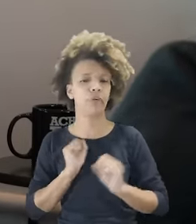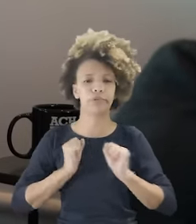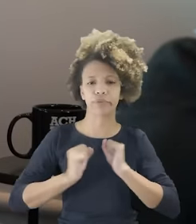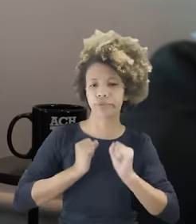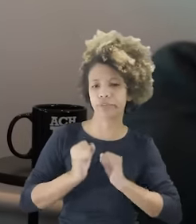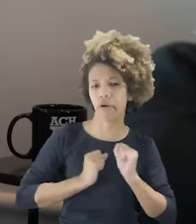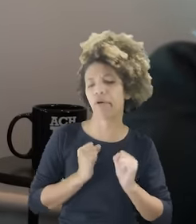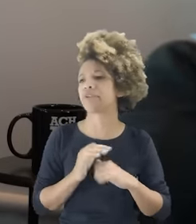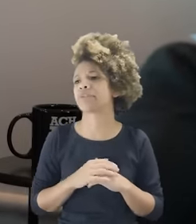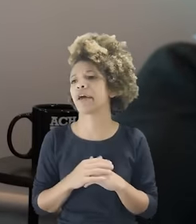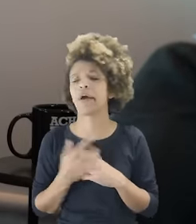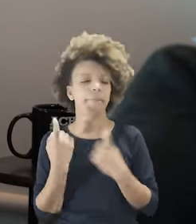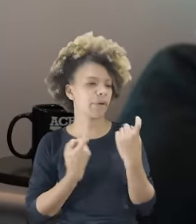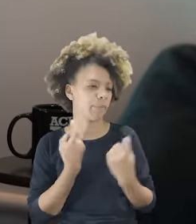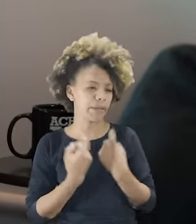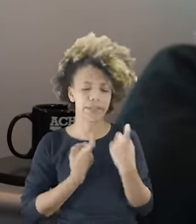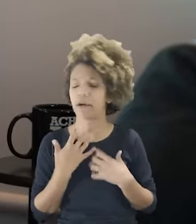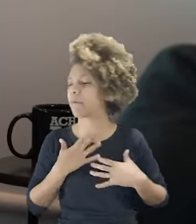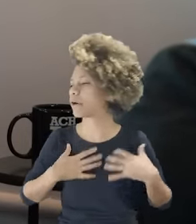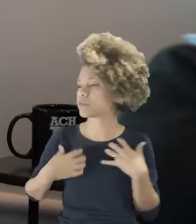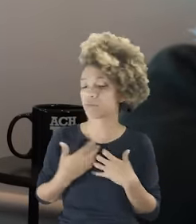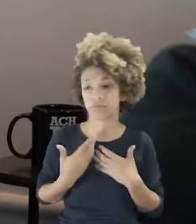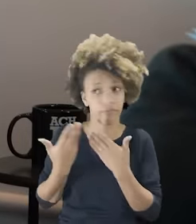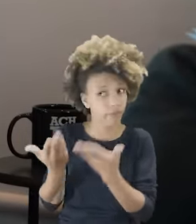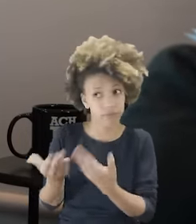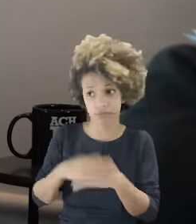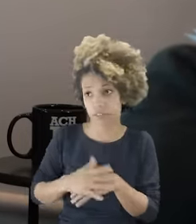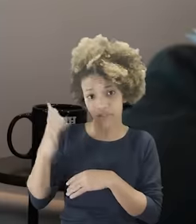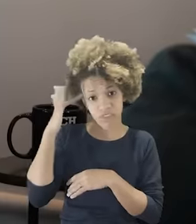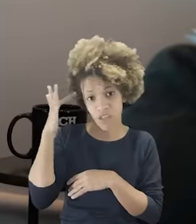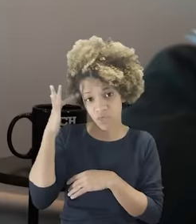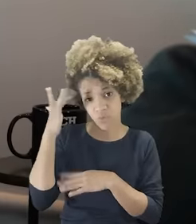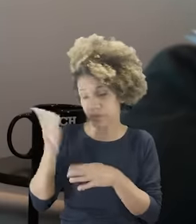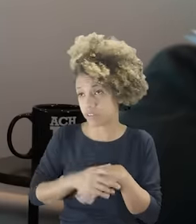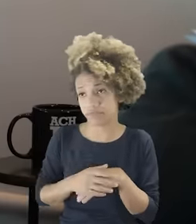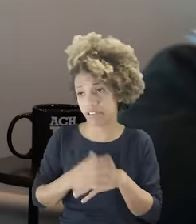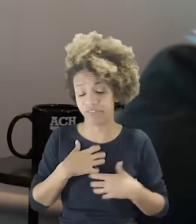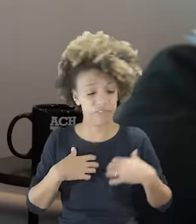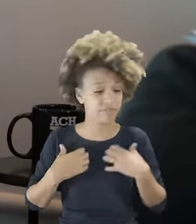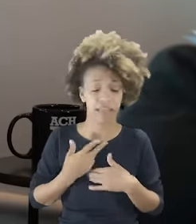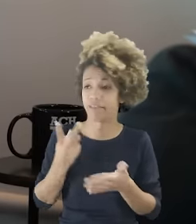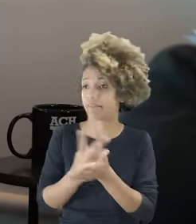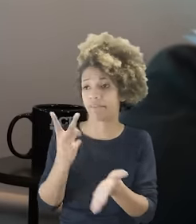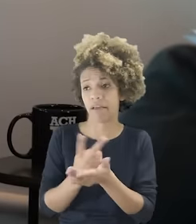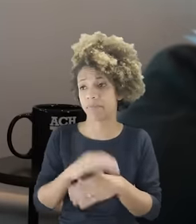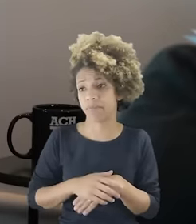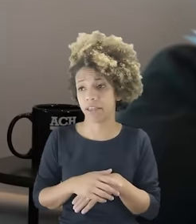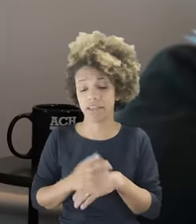ansiosa minha vida muita preocupação muito angústia é isso será dupla angustiado e ansiosa o tempo inteiro